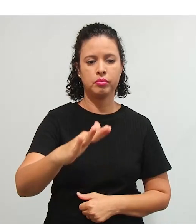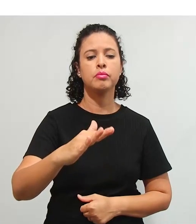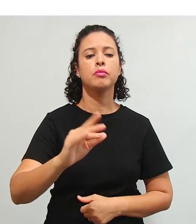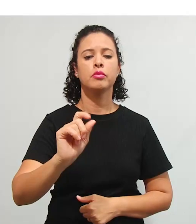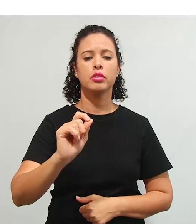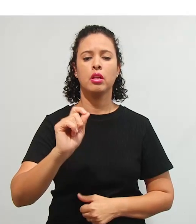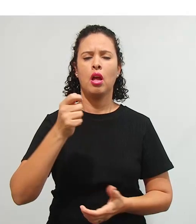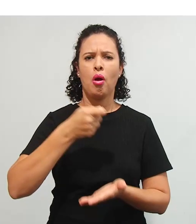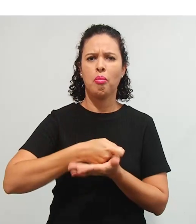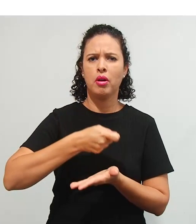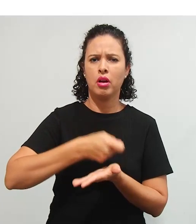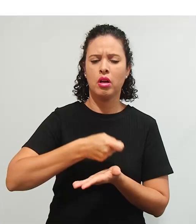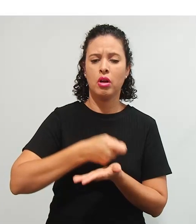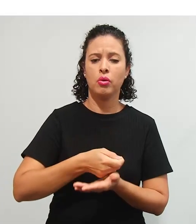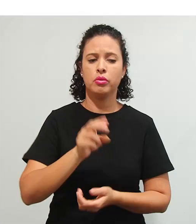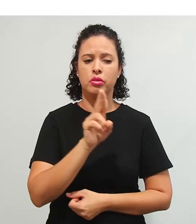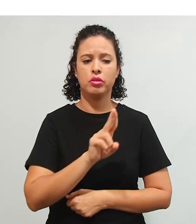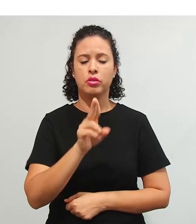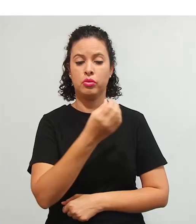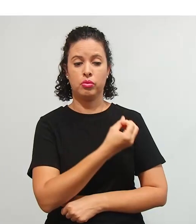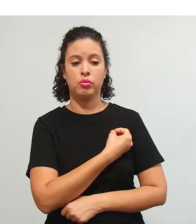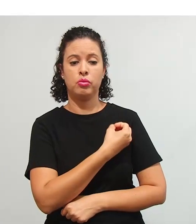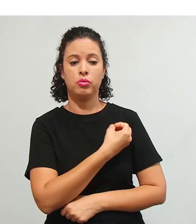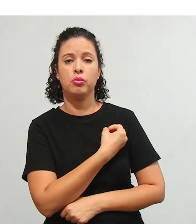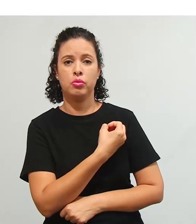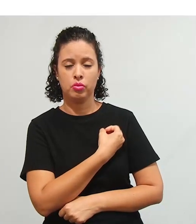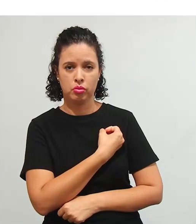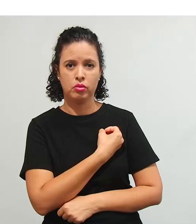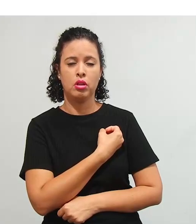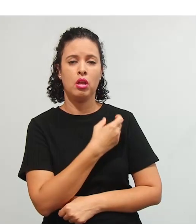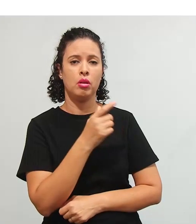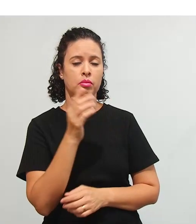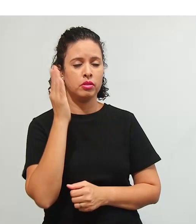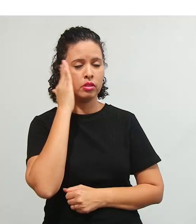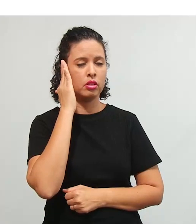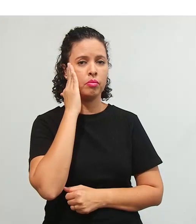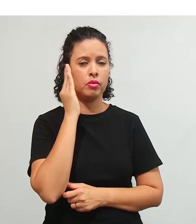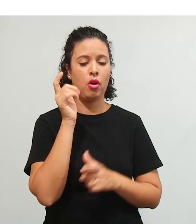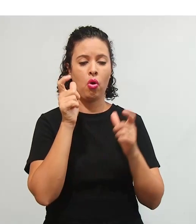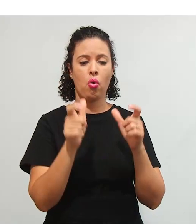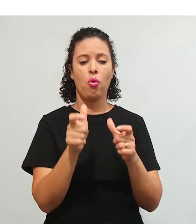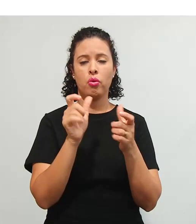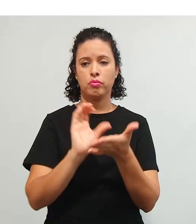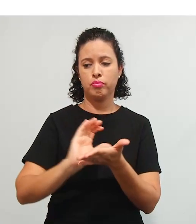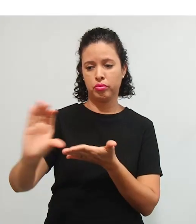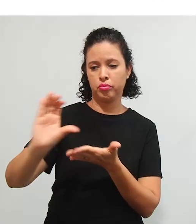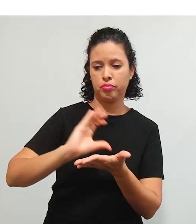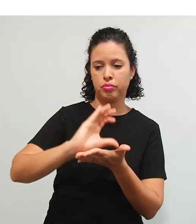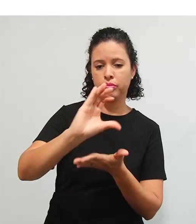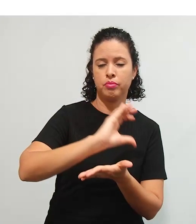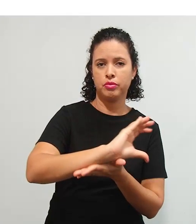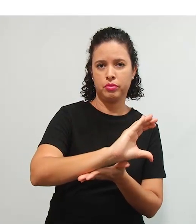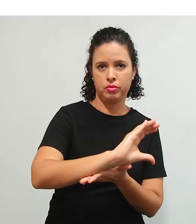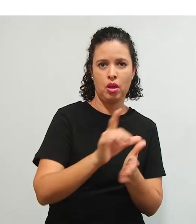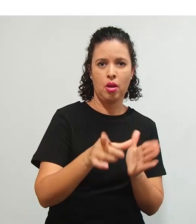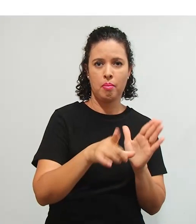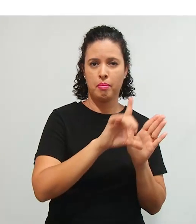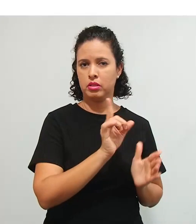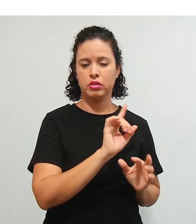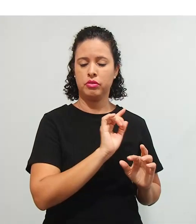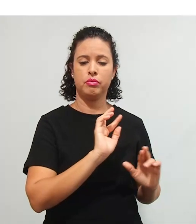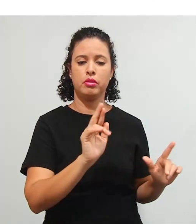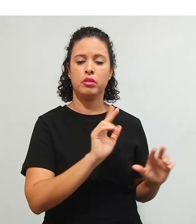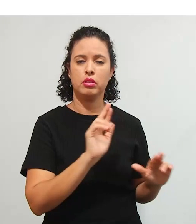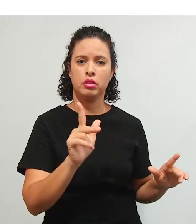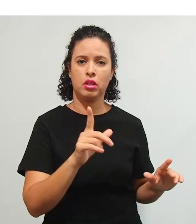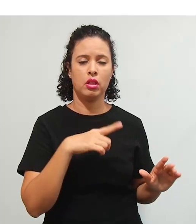a utilização dos códigos para a questão das fontes e destinação de recurso. Antes não era, tá?